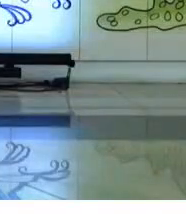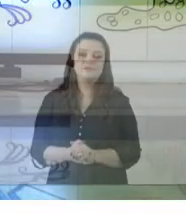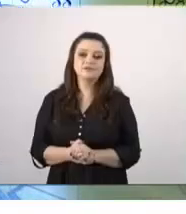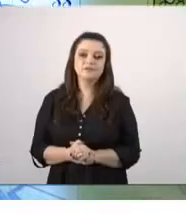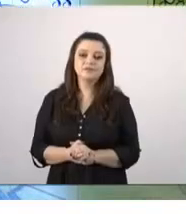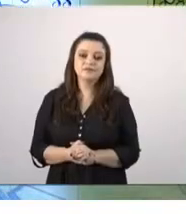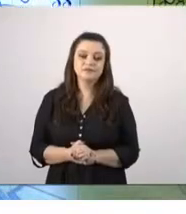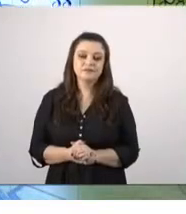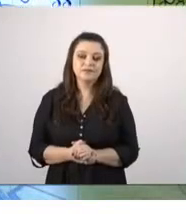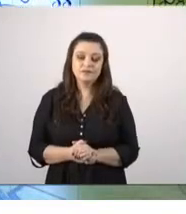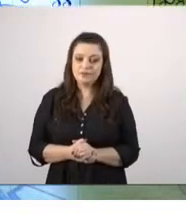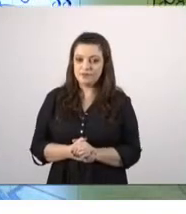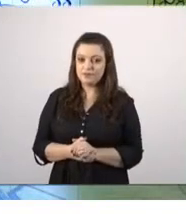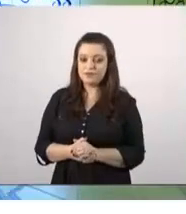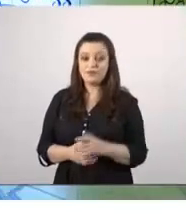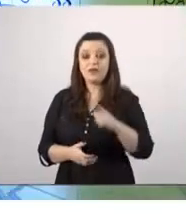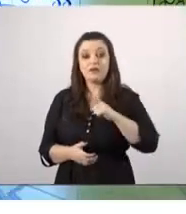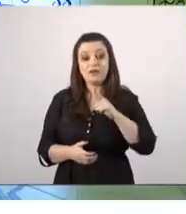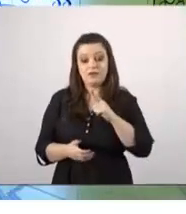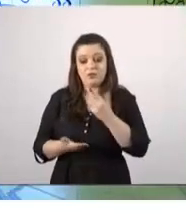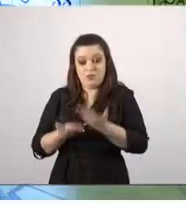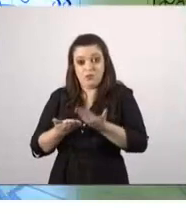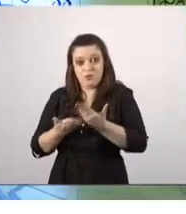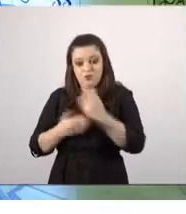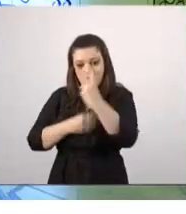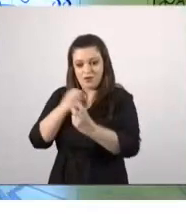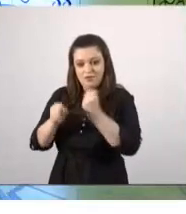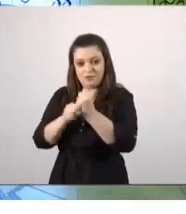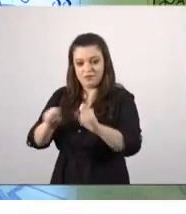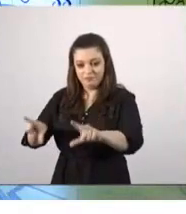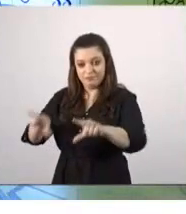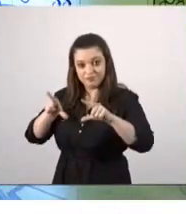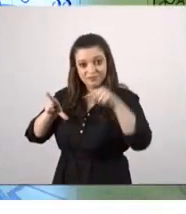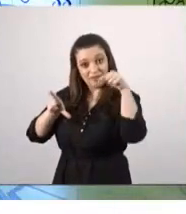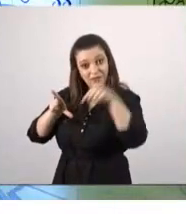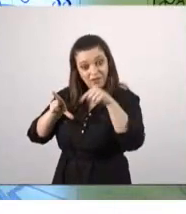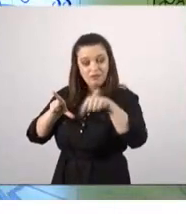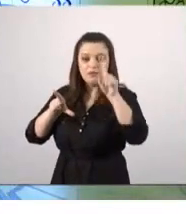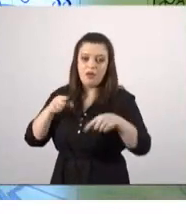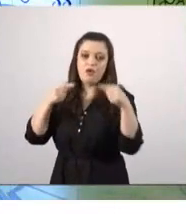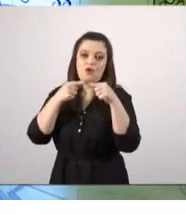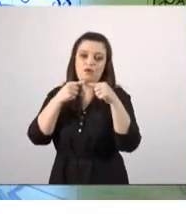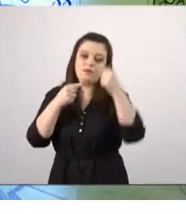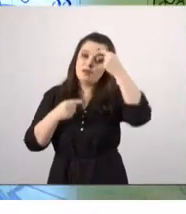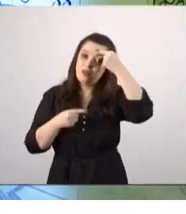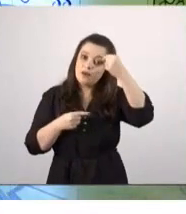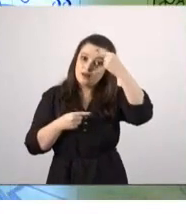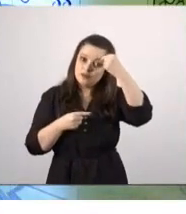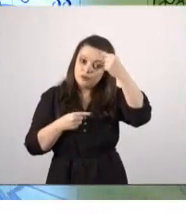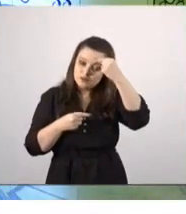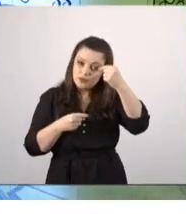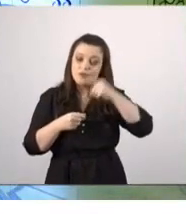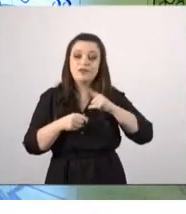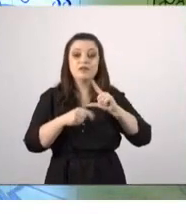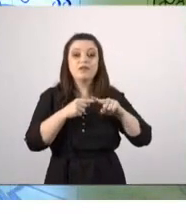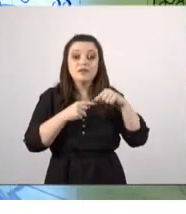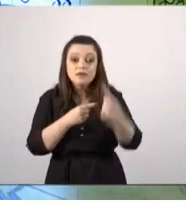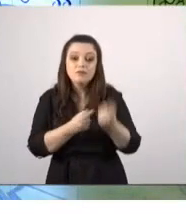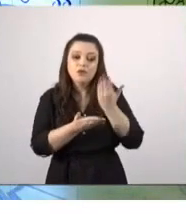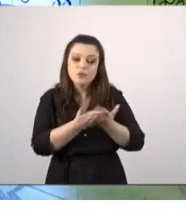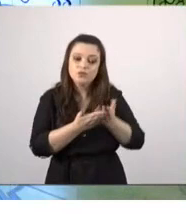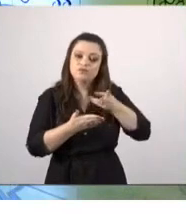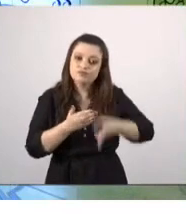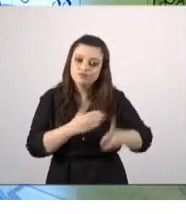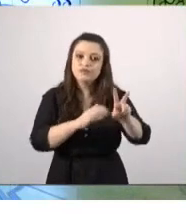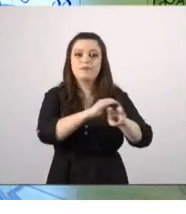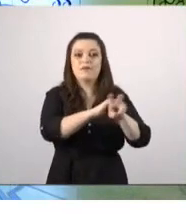O Associate of Science Degree é uma certificação de ensino superior que antecede o diploma de bacharelado. Todos